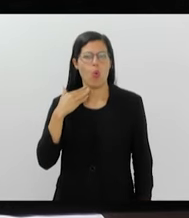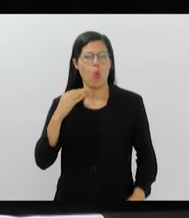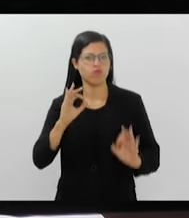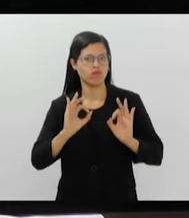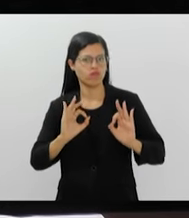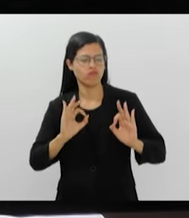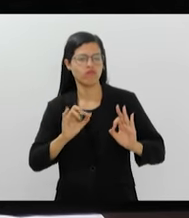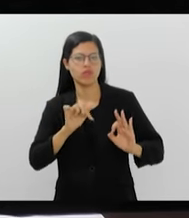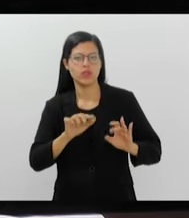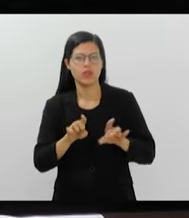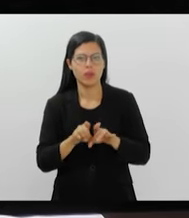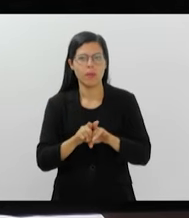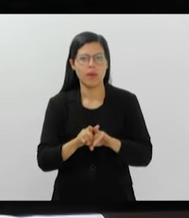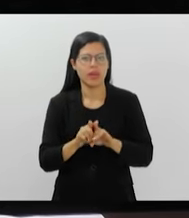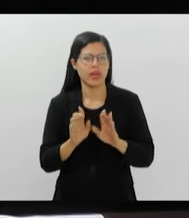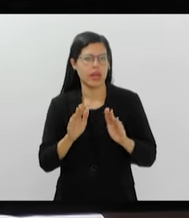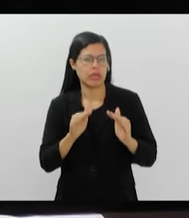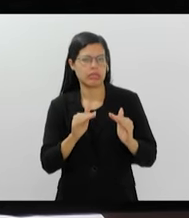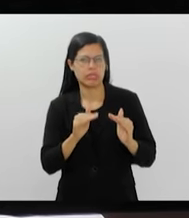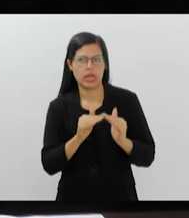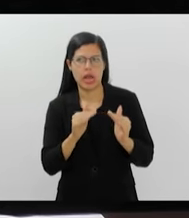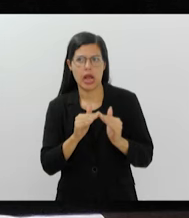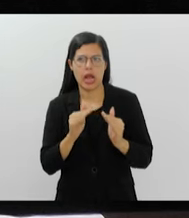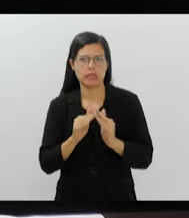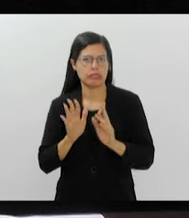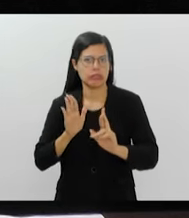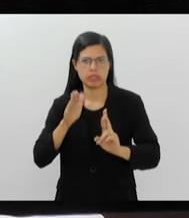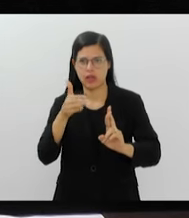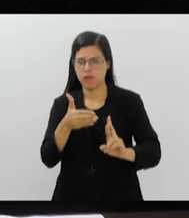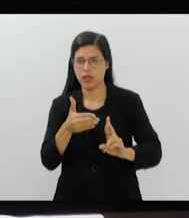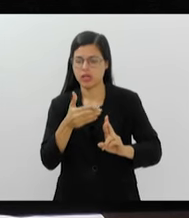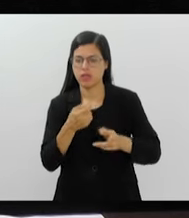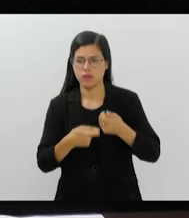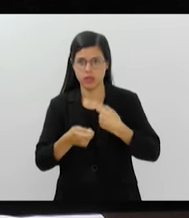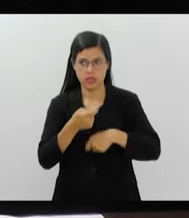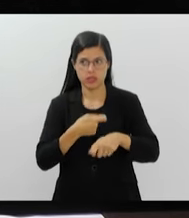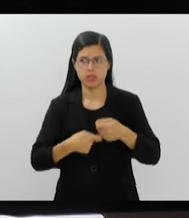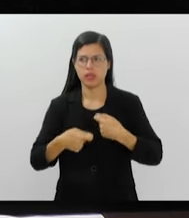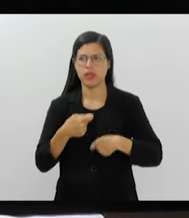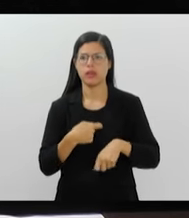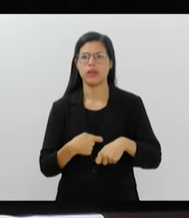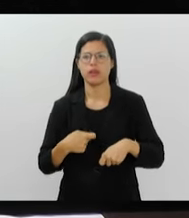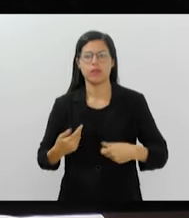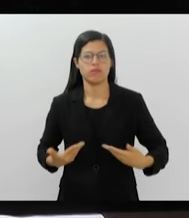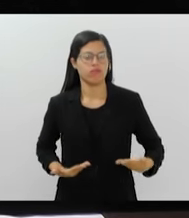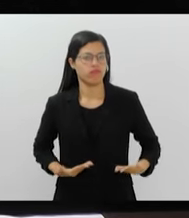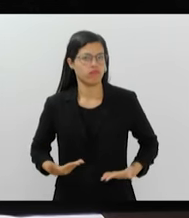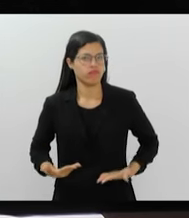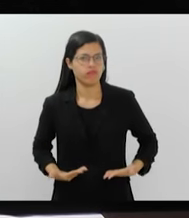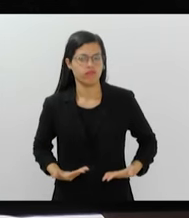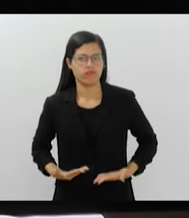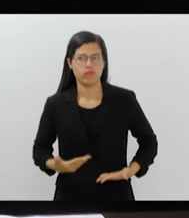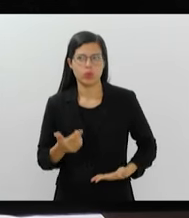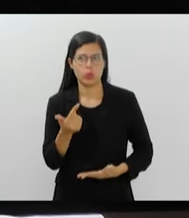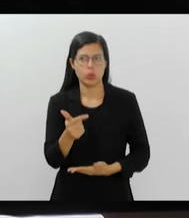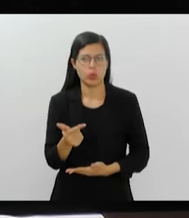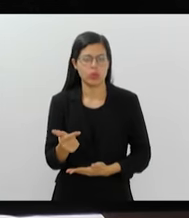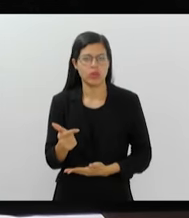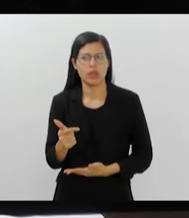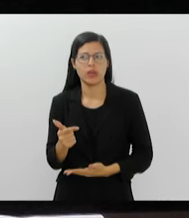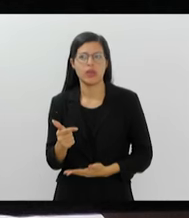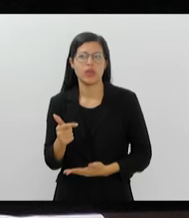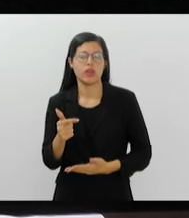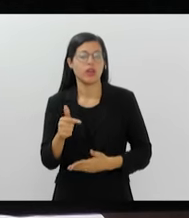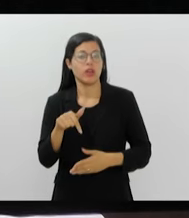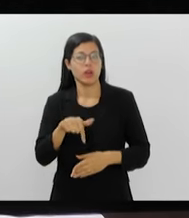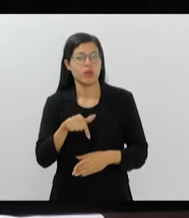referência financeiras, serviços de, que não teriam numa cidade periférica como São